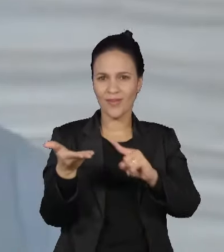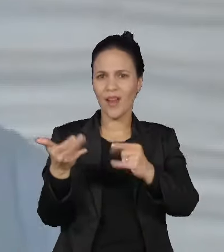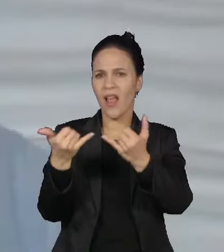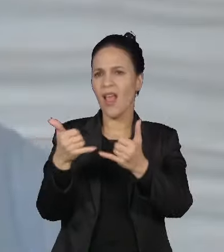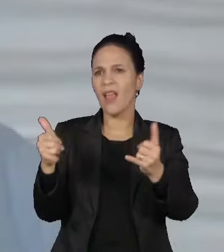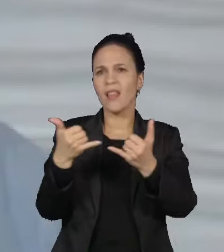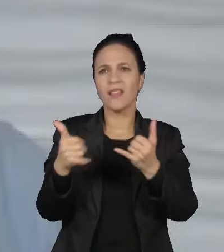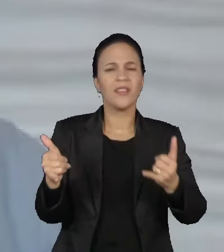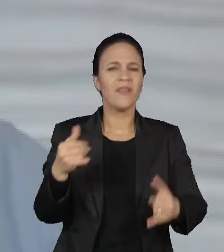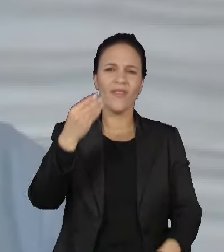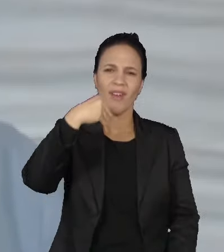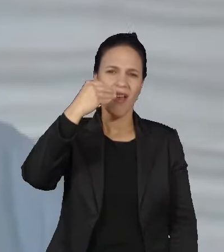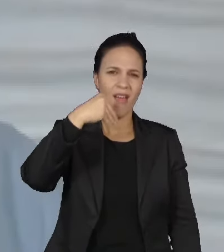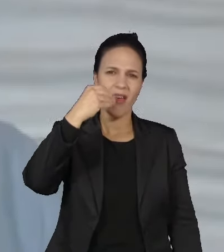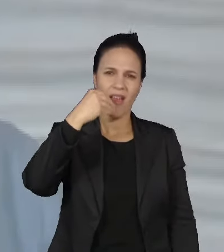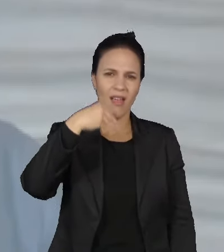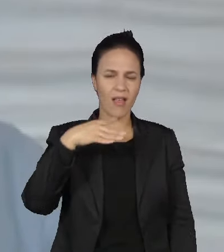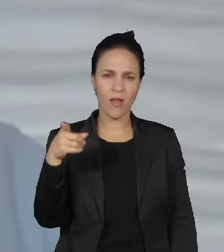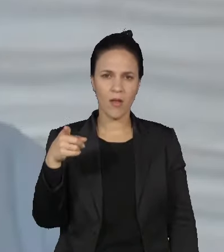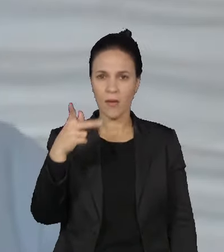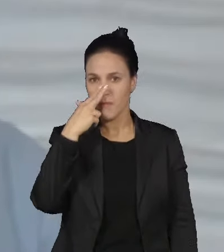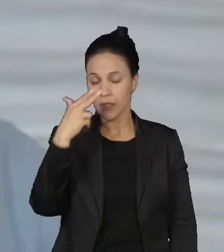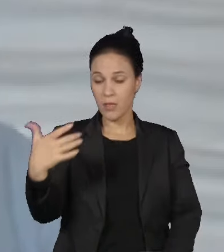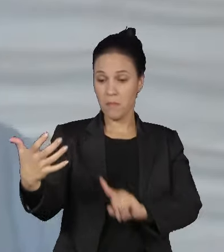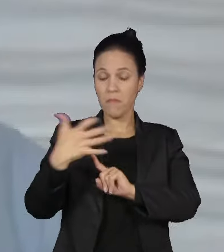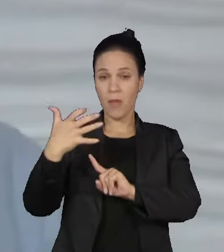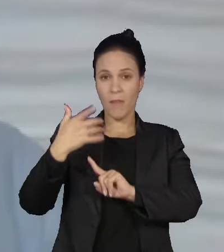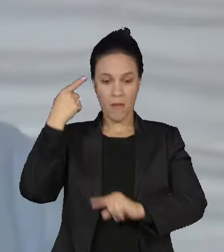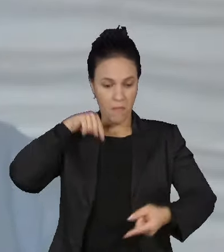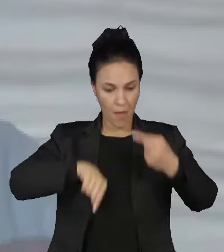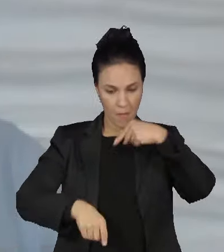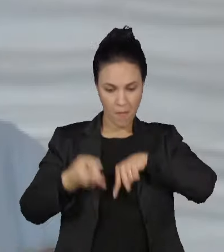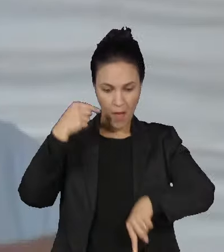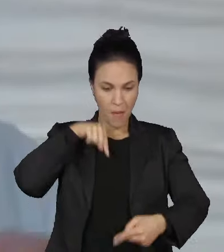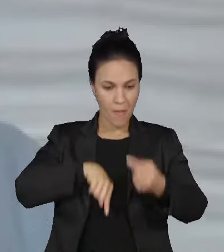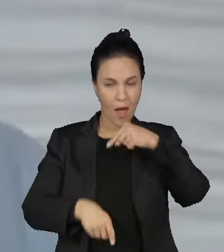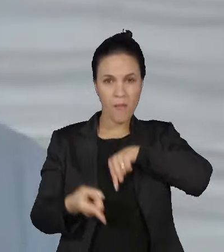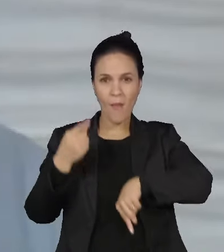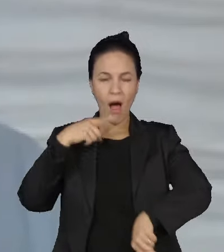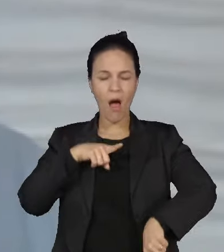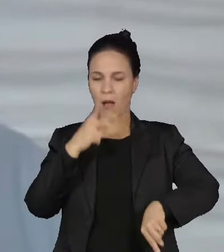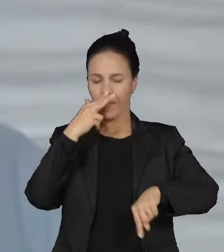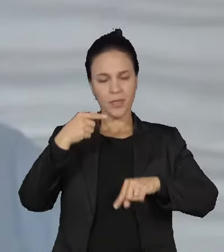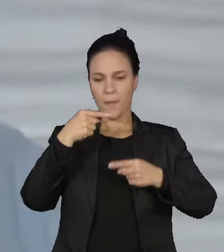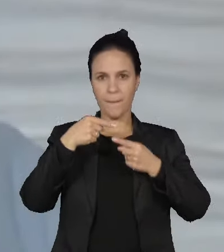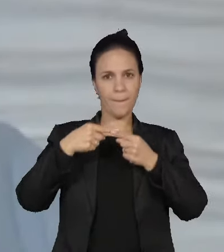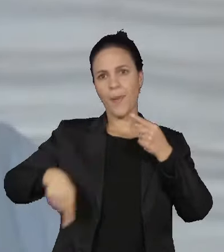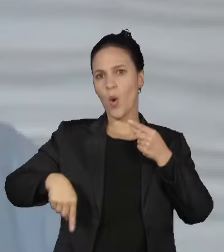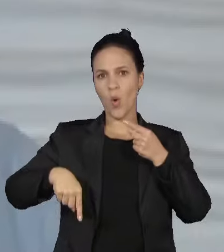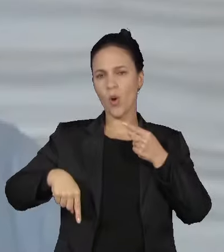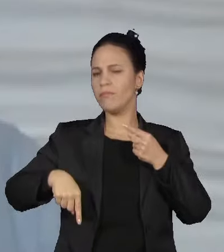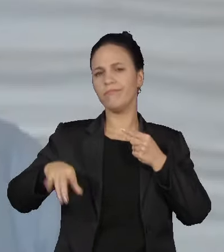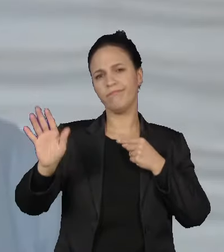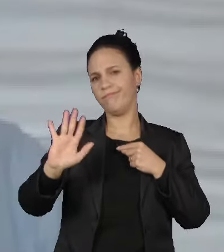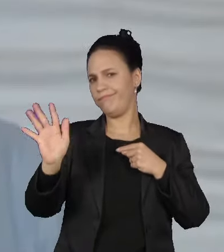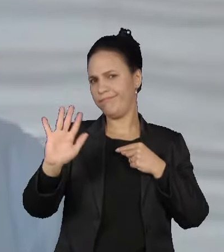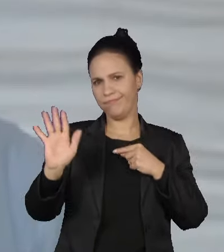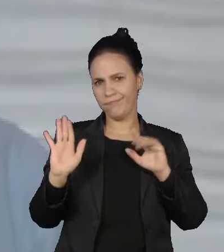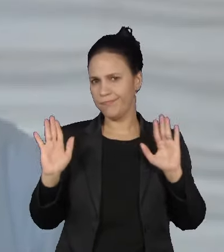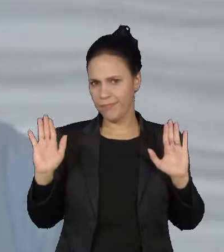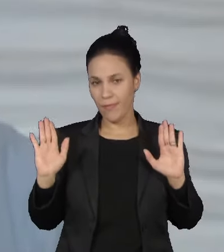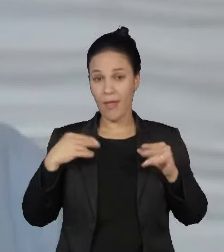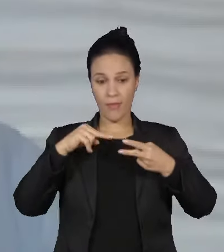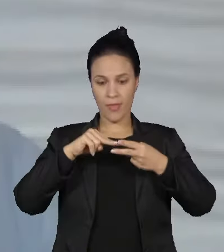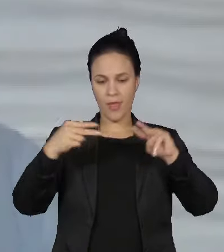o suficiente para causar a desestabilização de átomos e moléculas e, consequentemente, não gera um dano ao